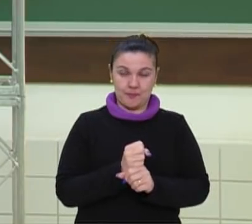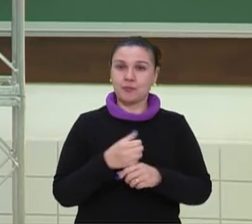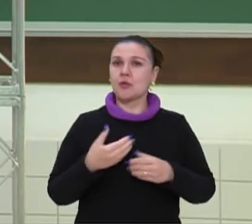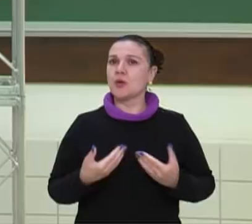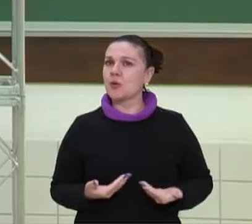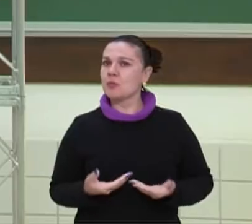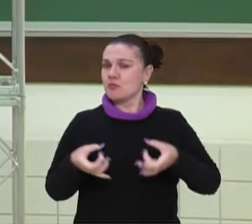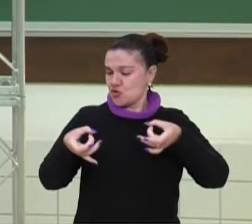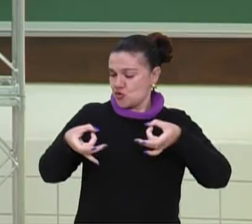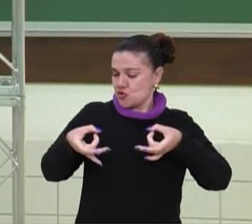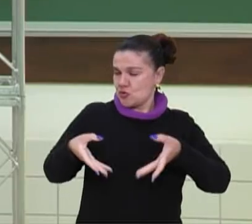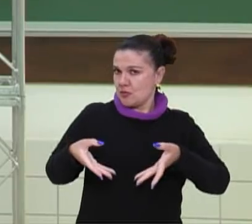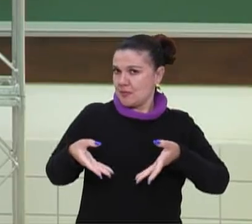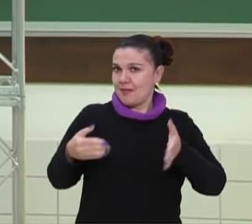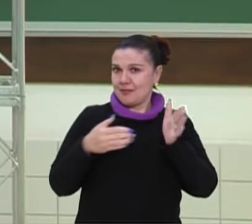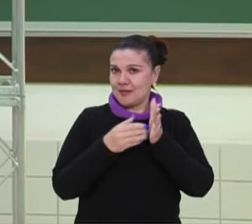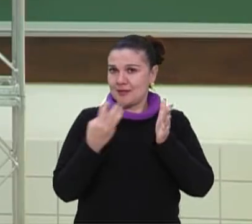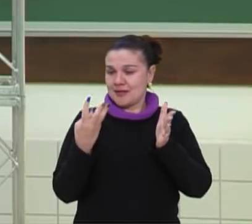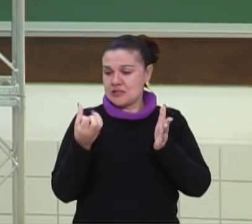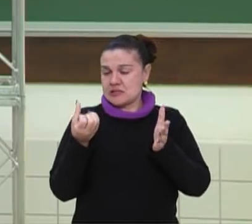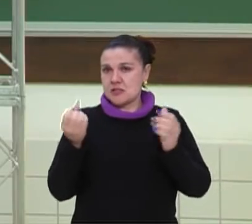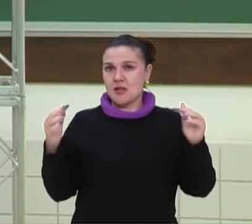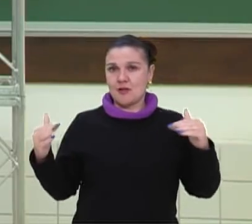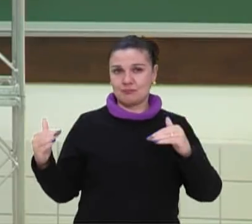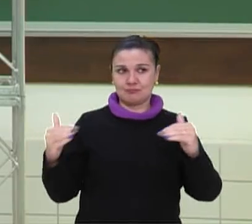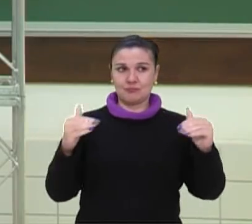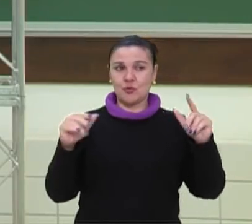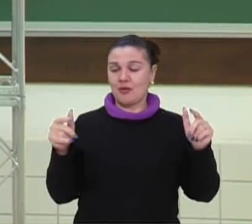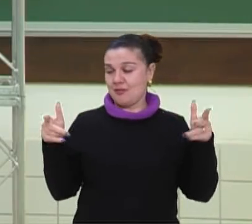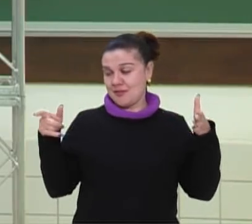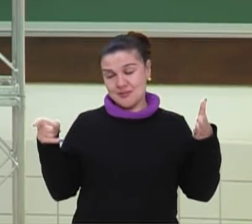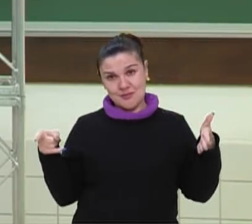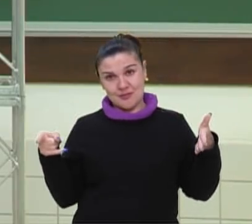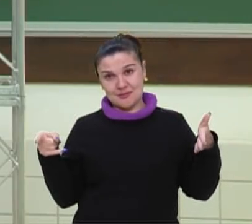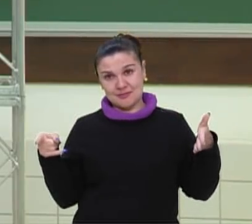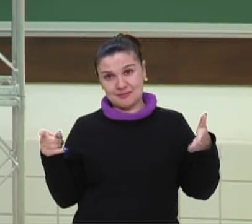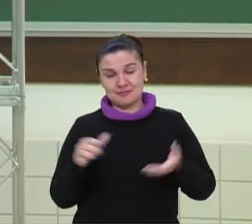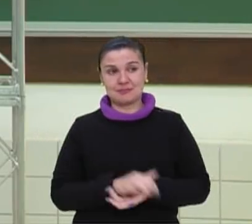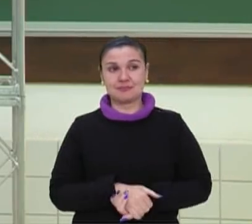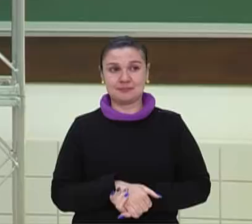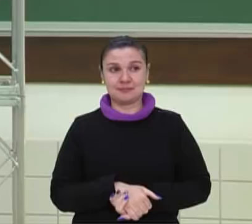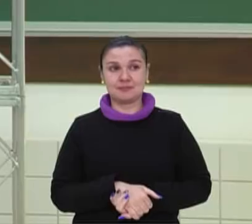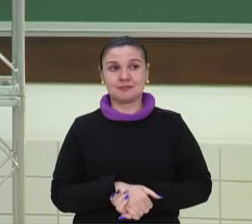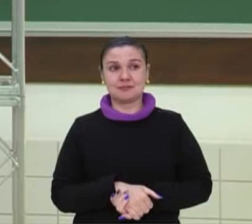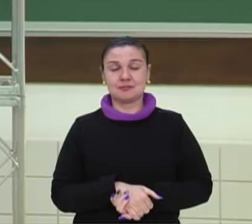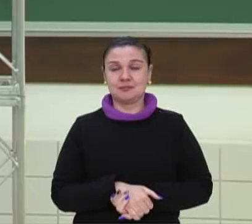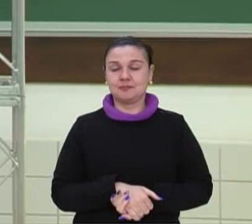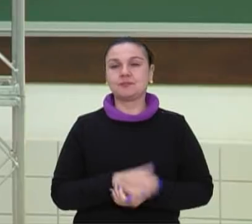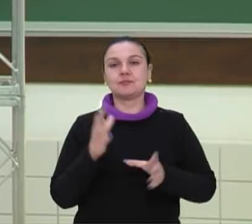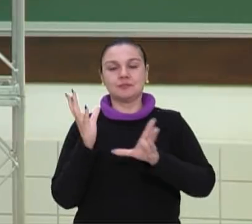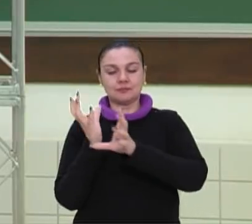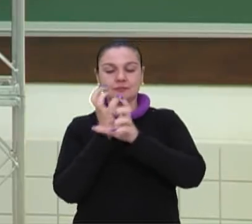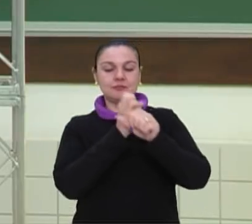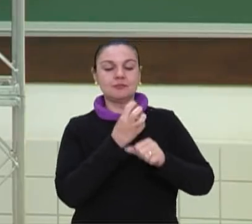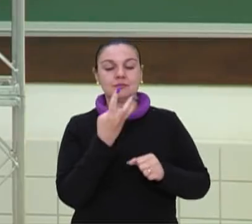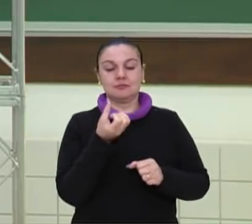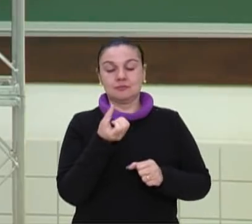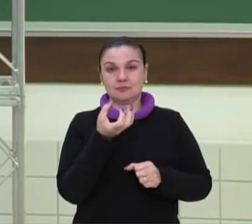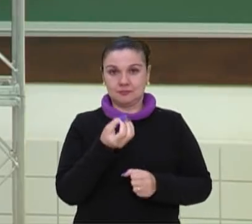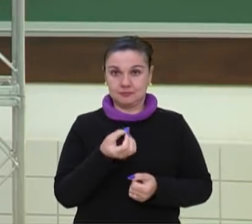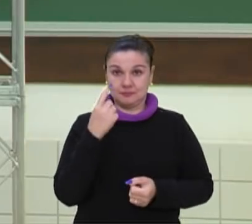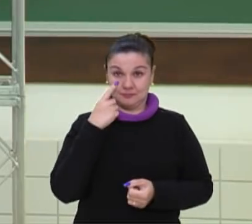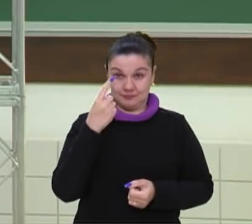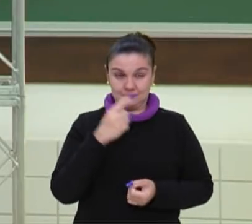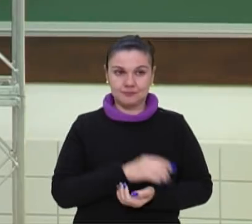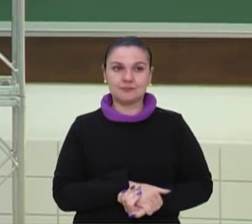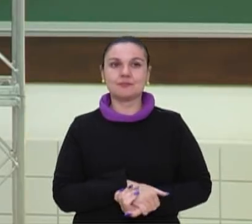que sobrou é a soma dos 2 ângulos, né? Para dar o total 360. Querem